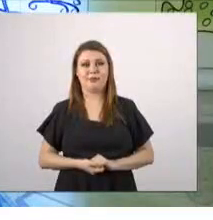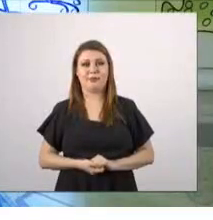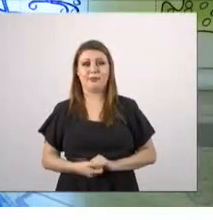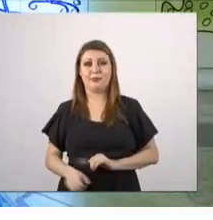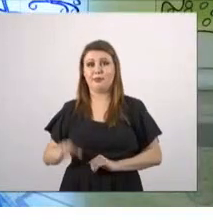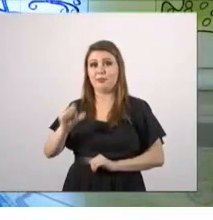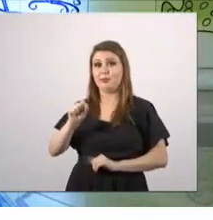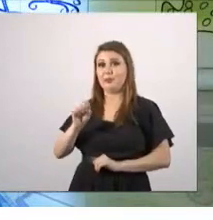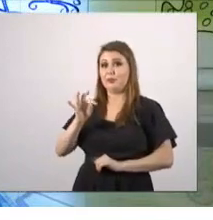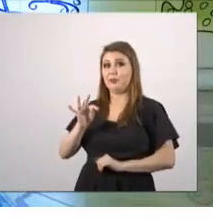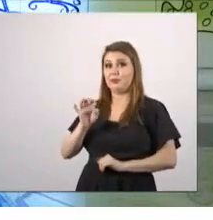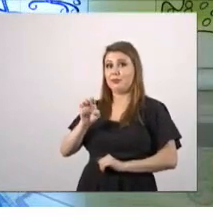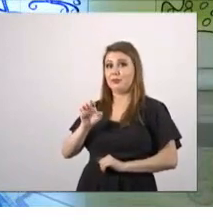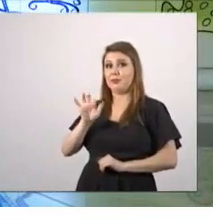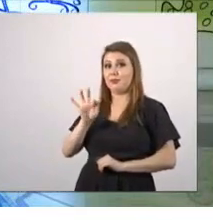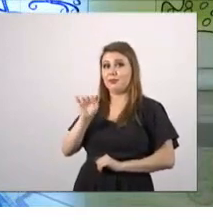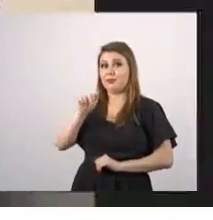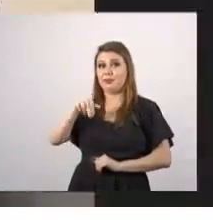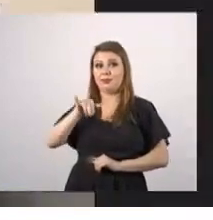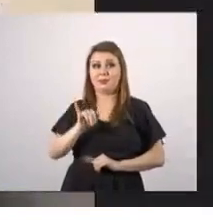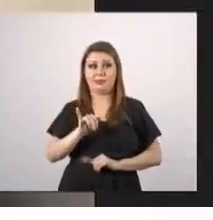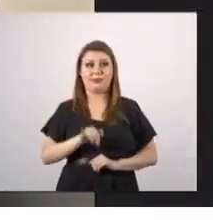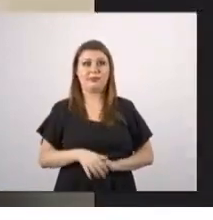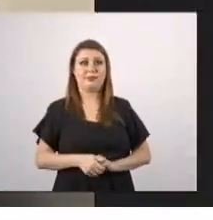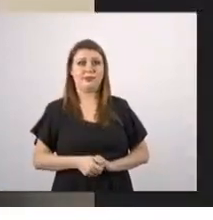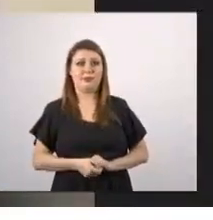Stephanie Kaluf Pussoli Miller.